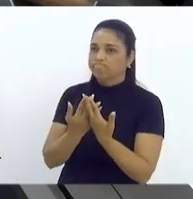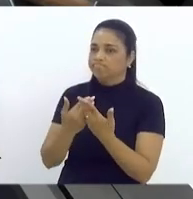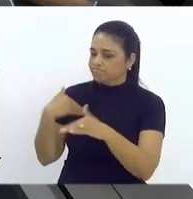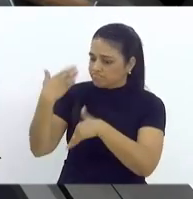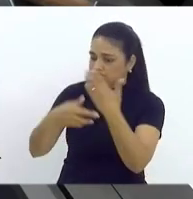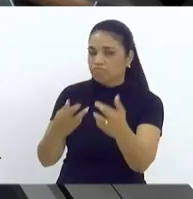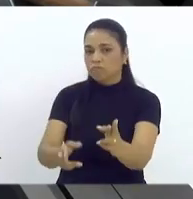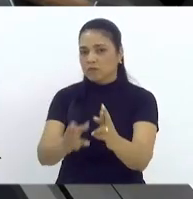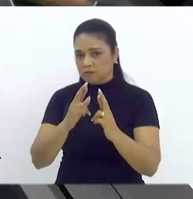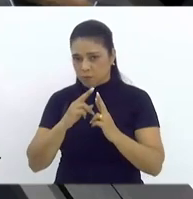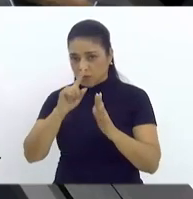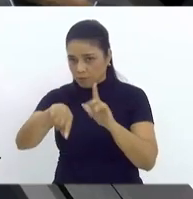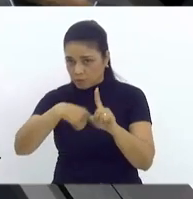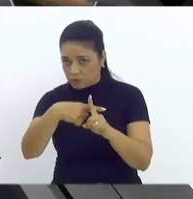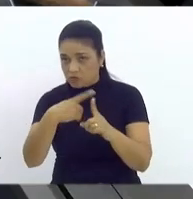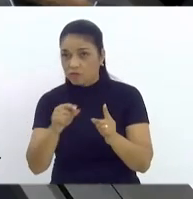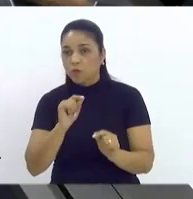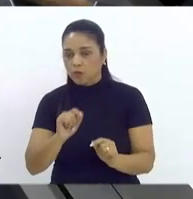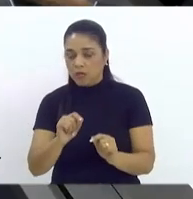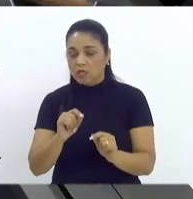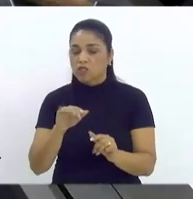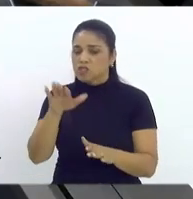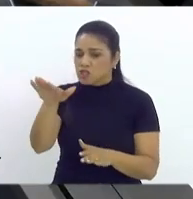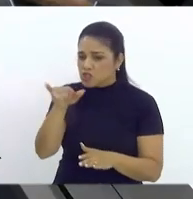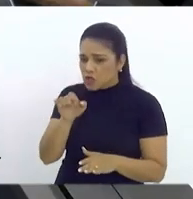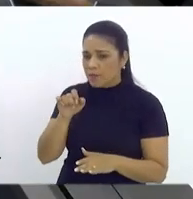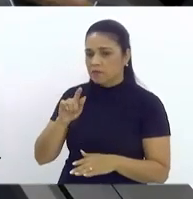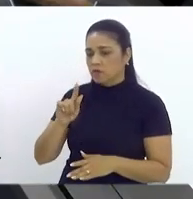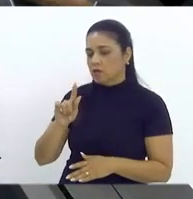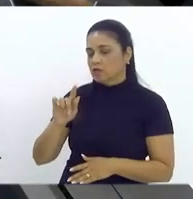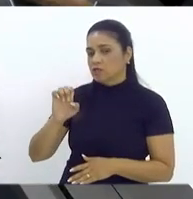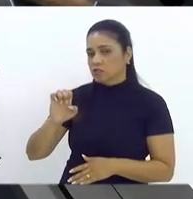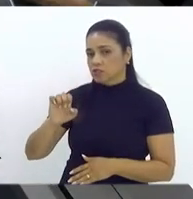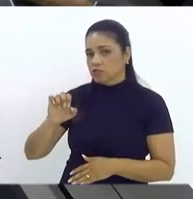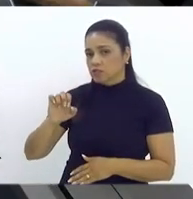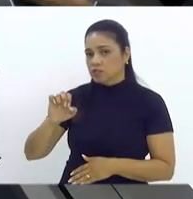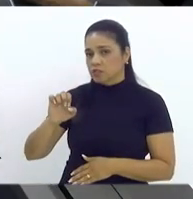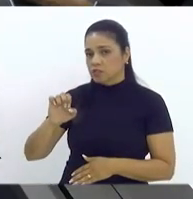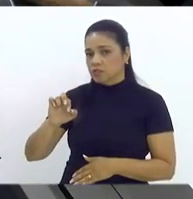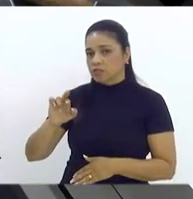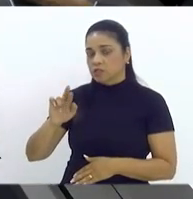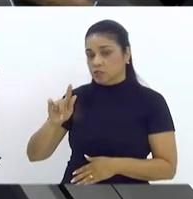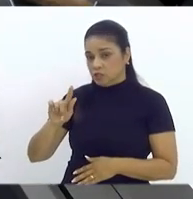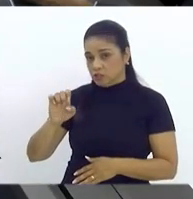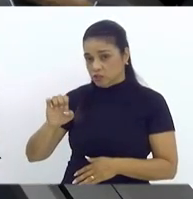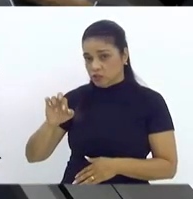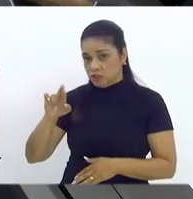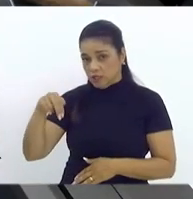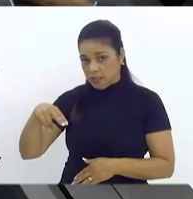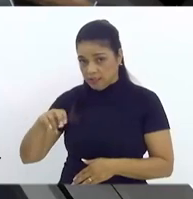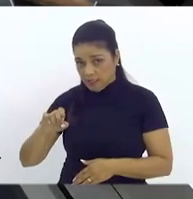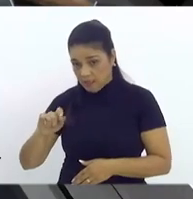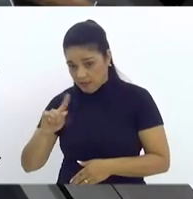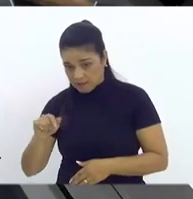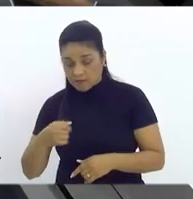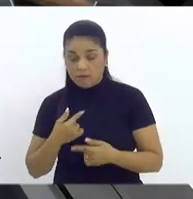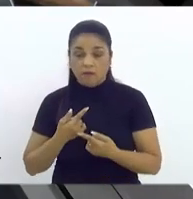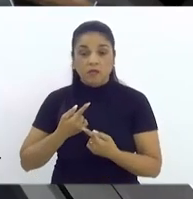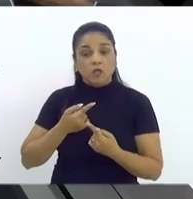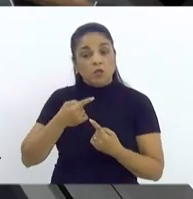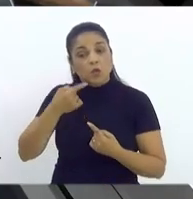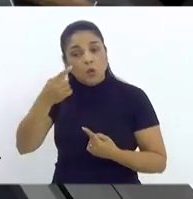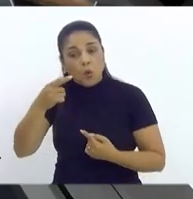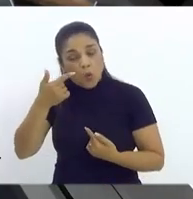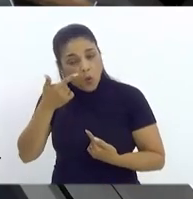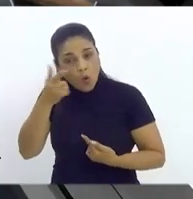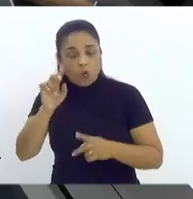se não seria mais produtivo chamar só a Genersa e a Getransp numa outra reunião, para não misturar os assuntos. São tantas concessões,